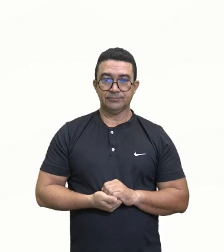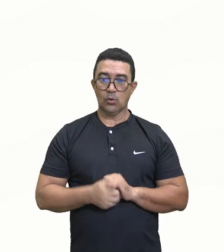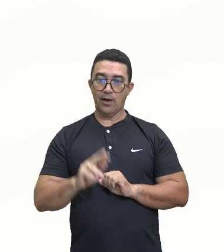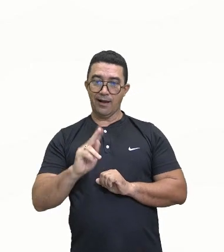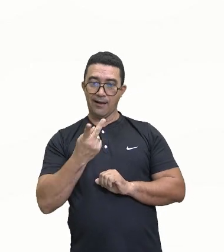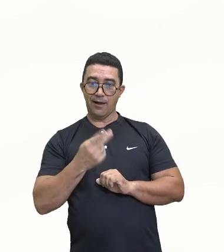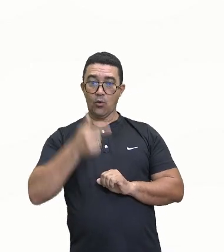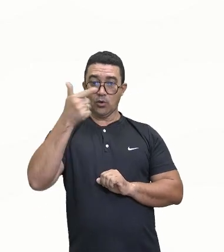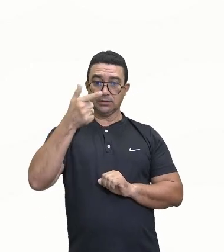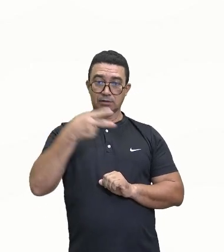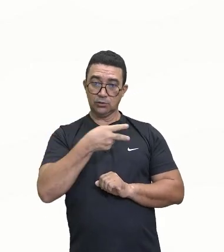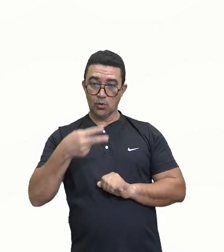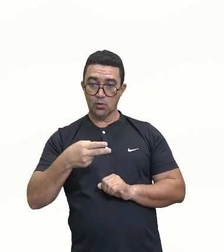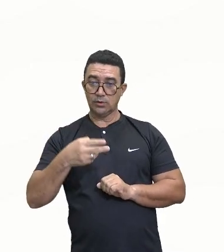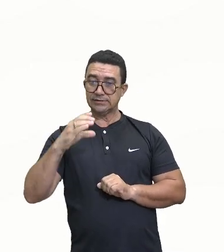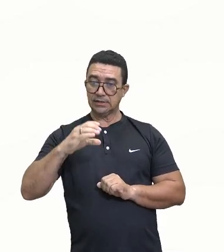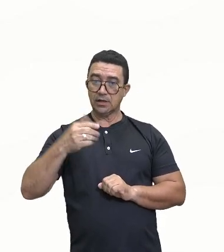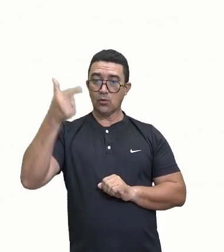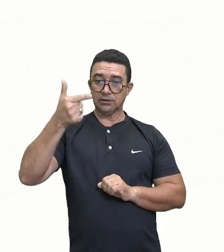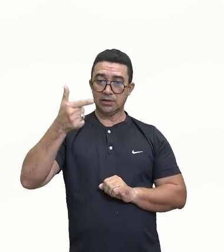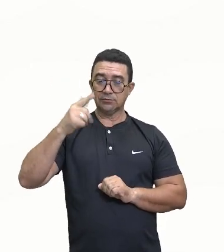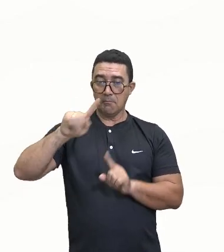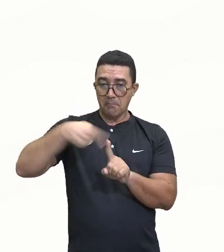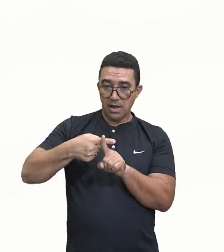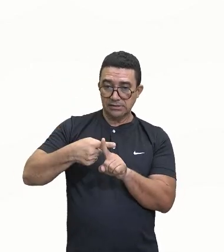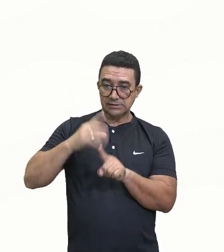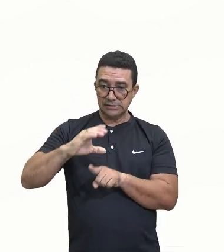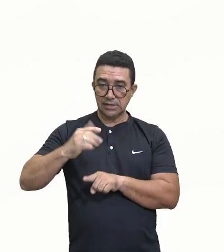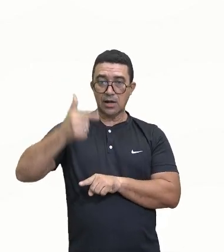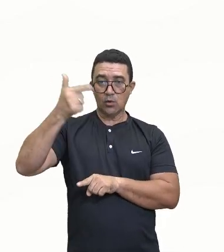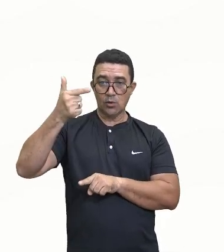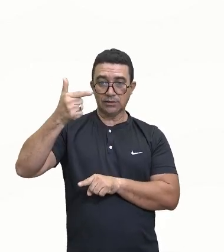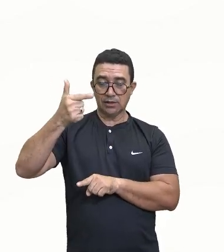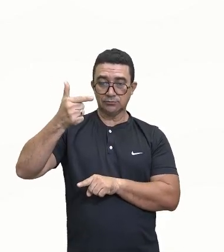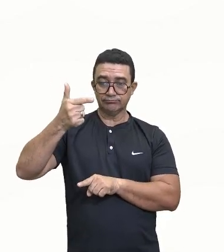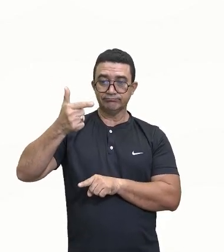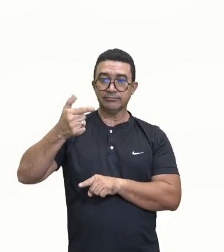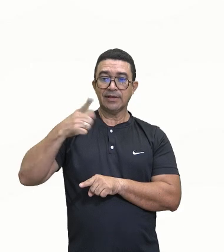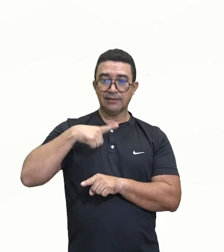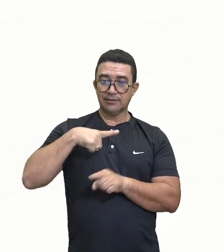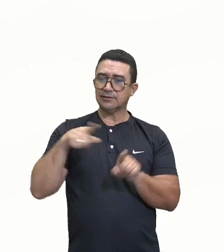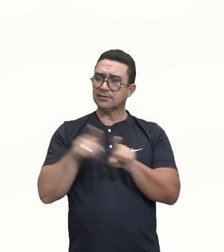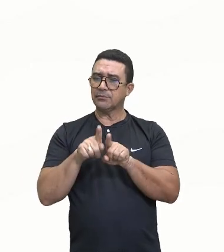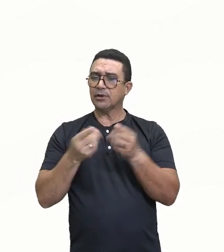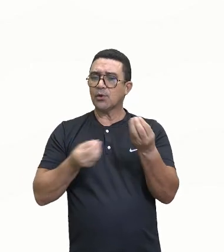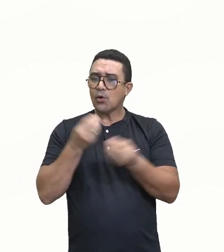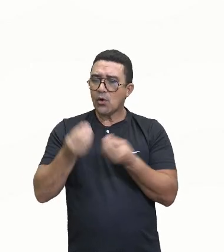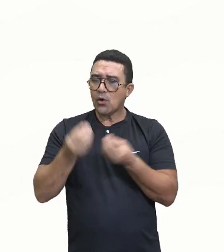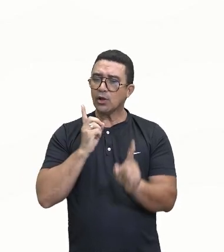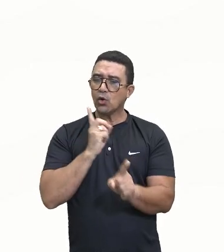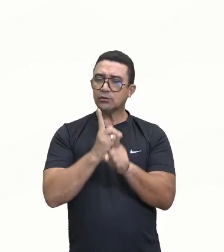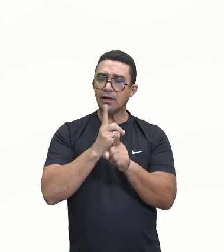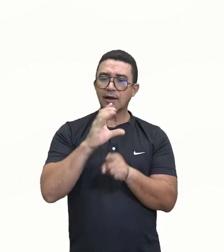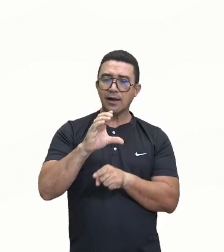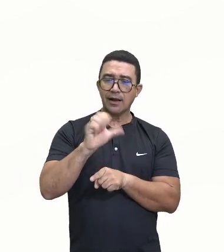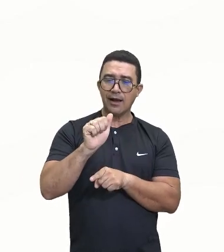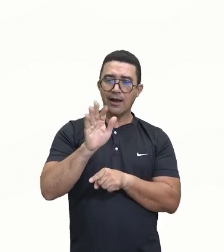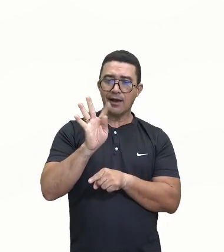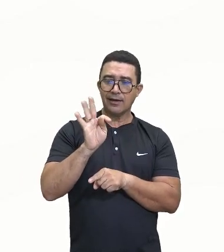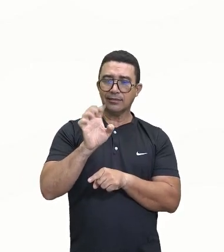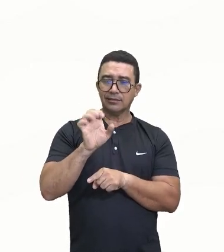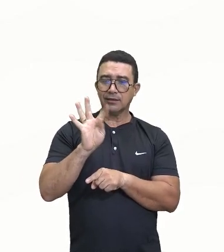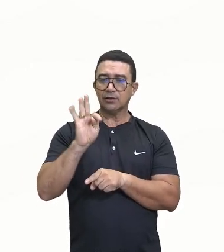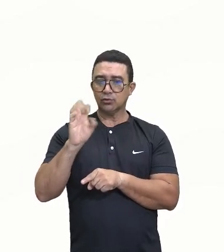cateto ao quadrado. E eu tenho aí a medida desses catetos, certo? Que são os outros lados, 12